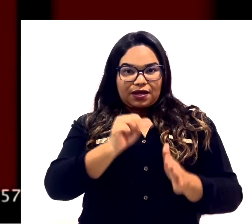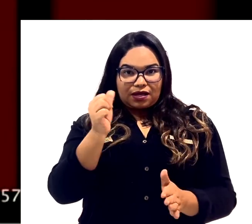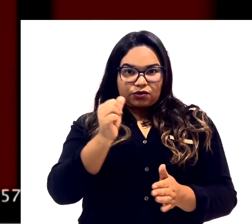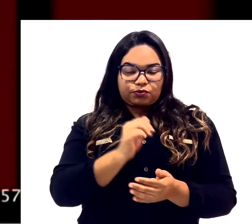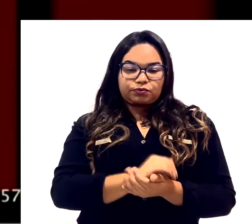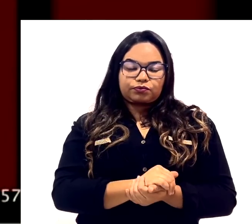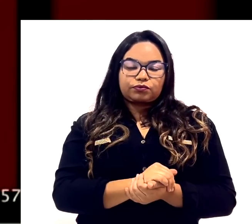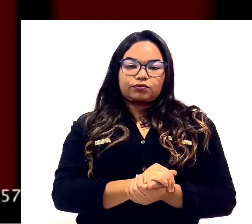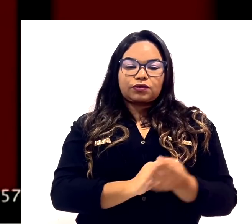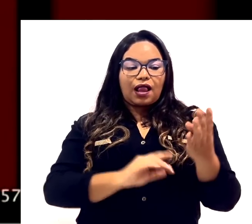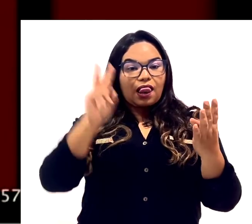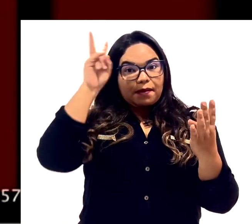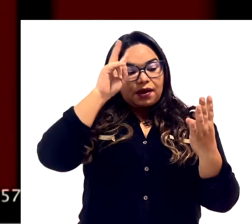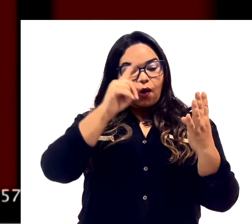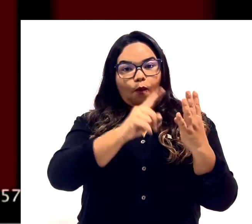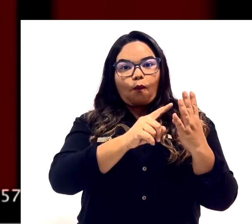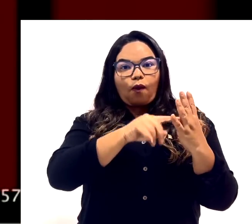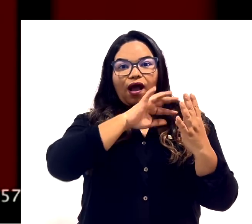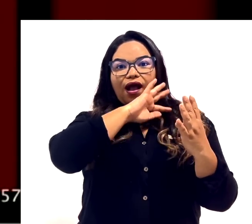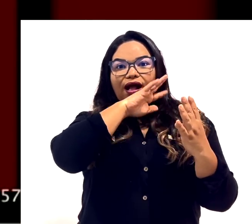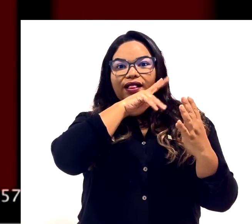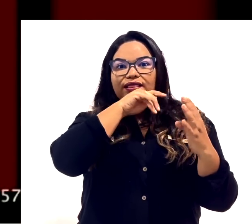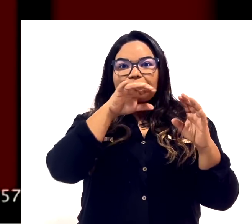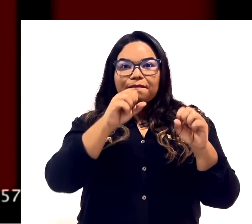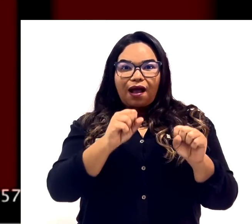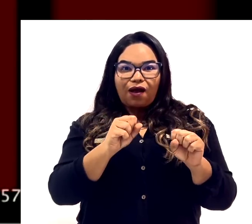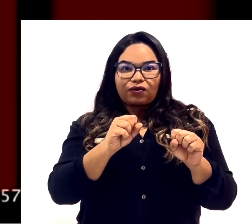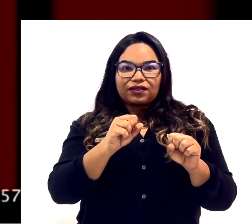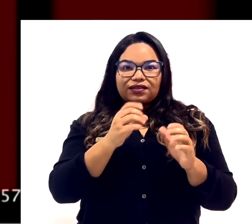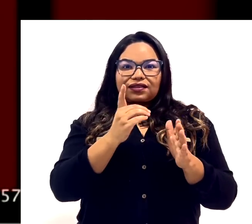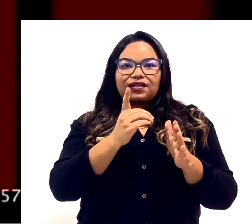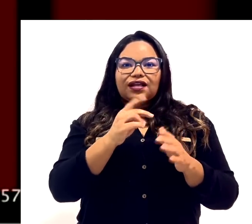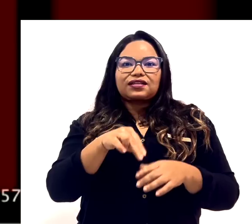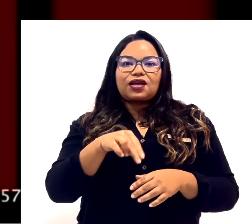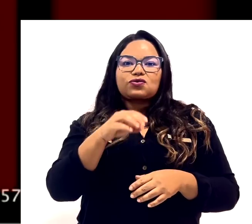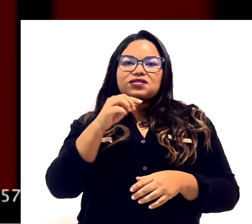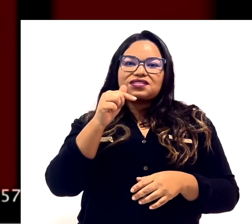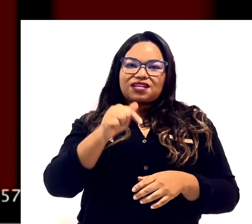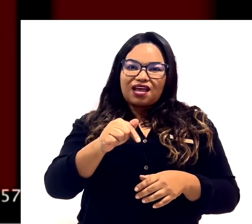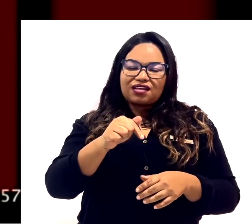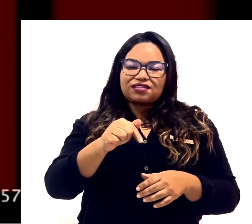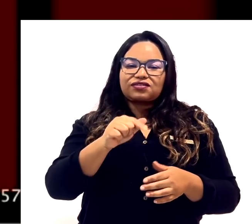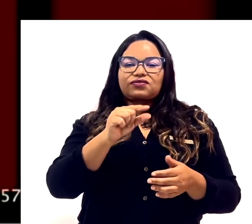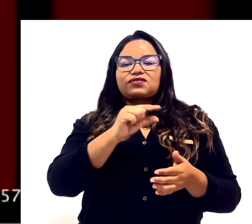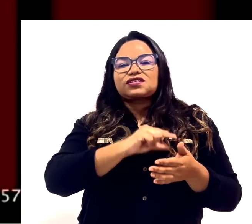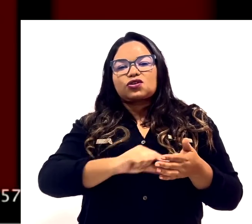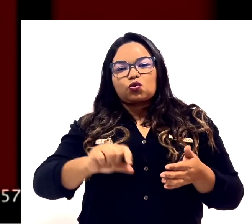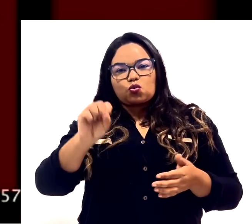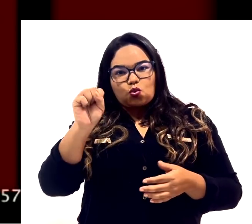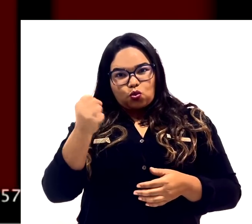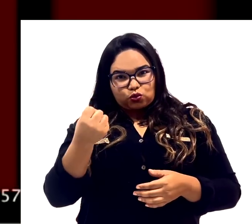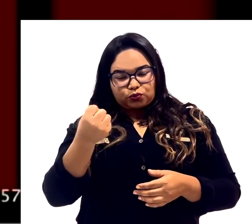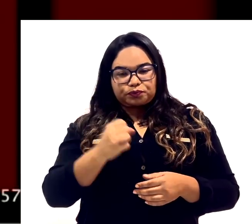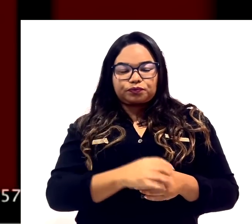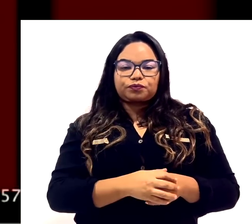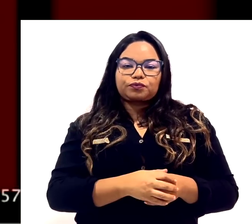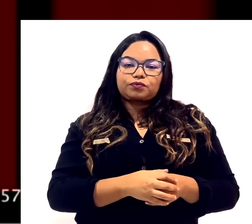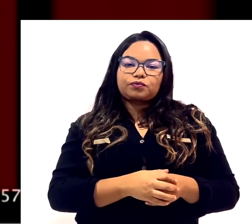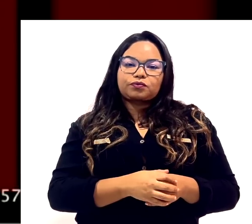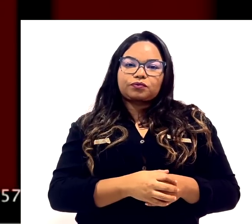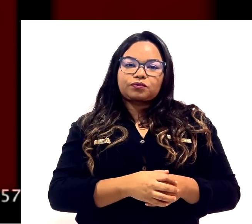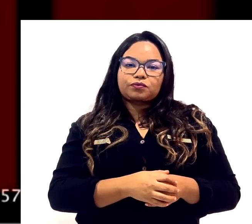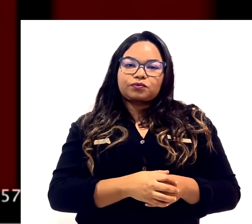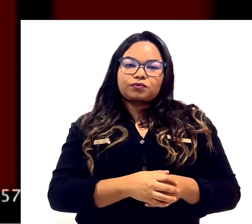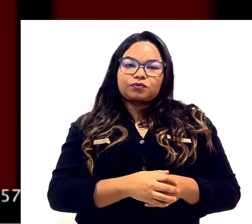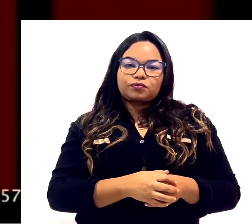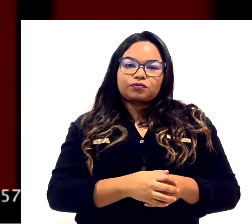Primeiro, ele se levanta da quarta besta. Daniel 7, 7 e 8. Estão todos de acordo com isto? Ele se